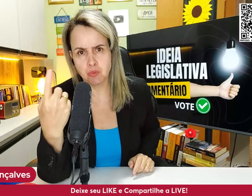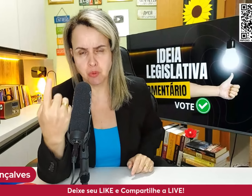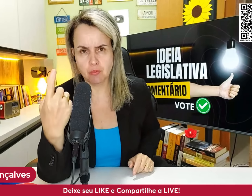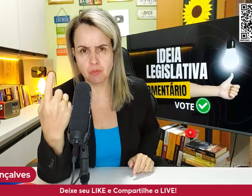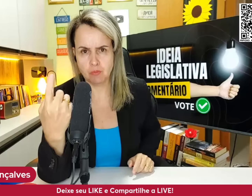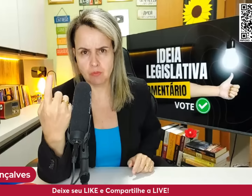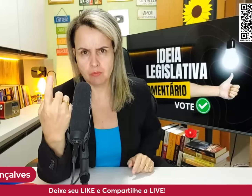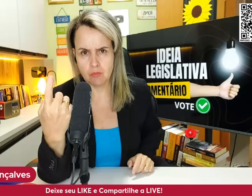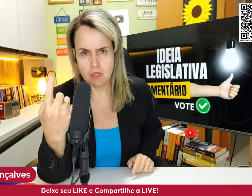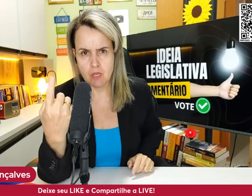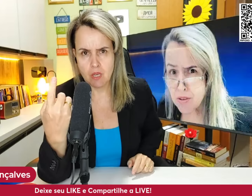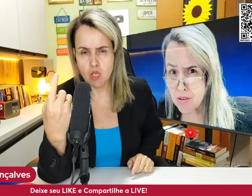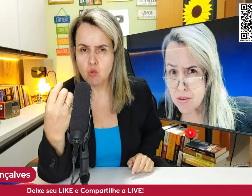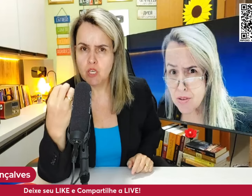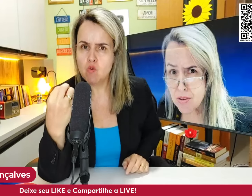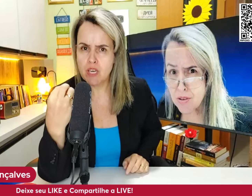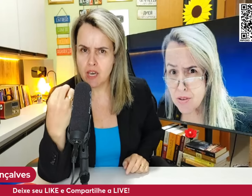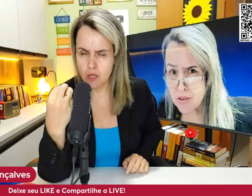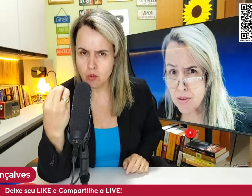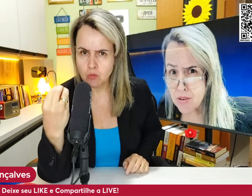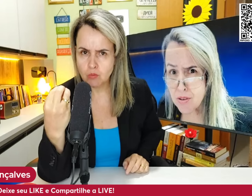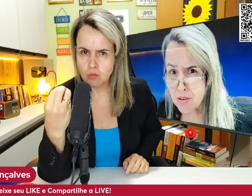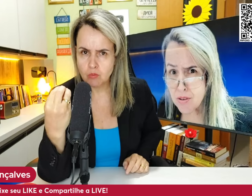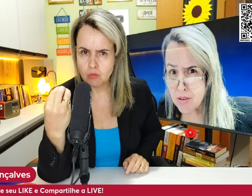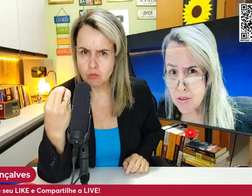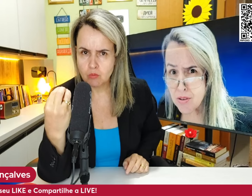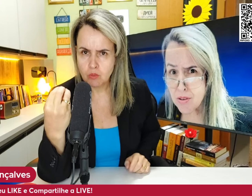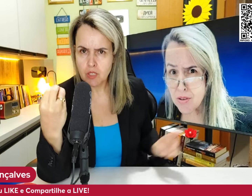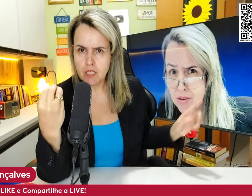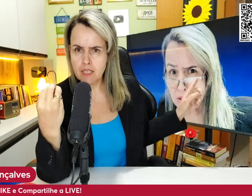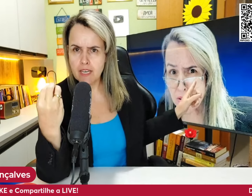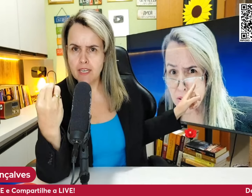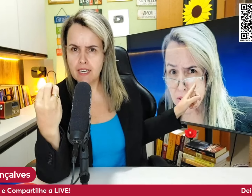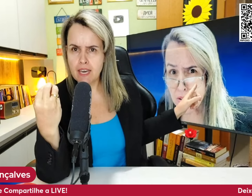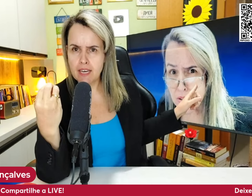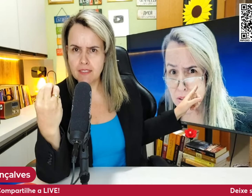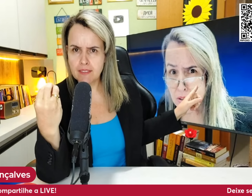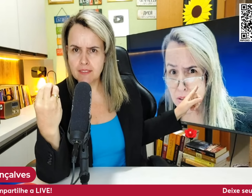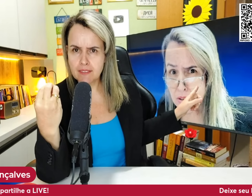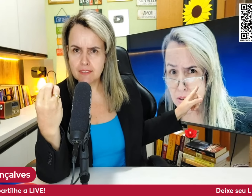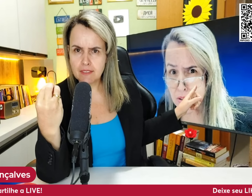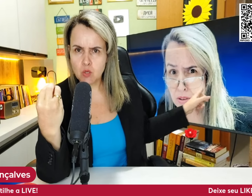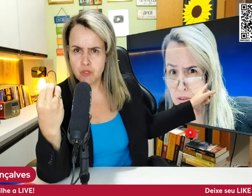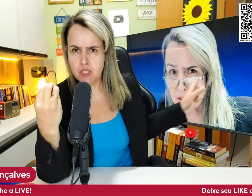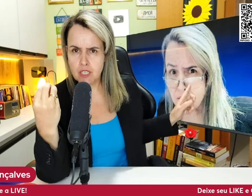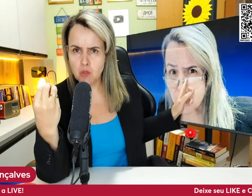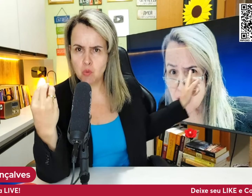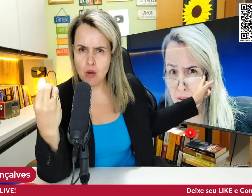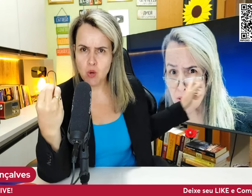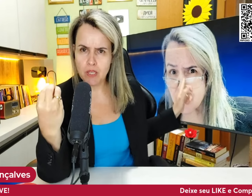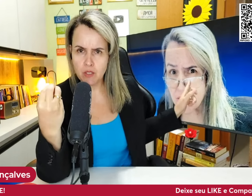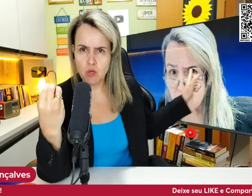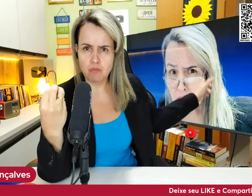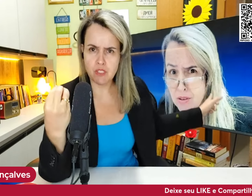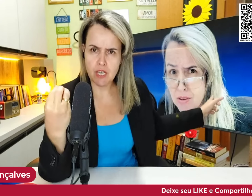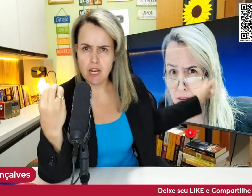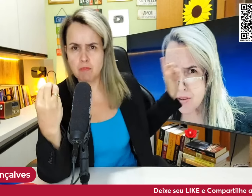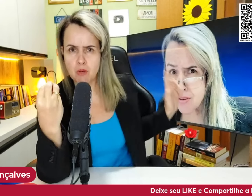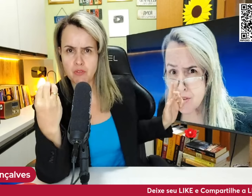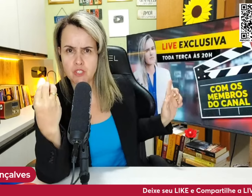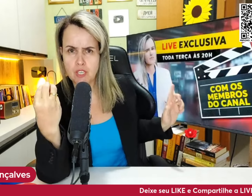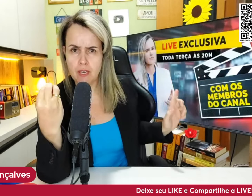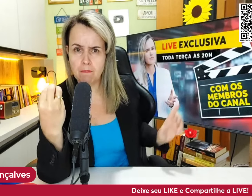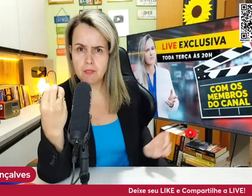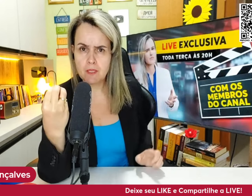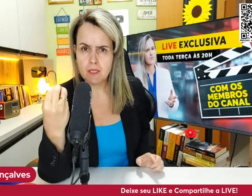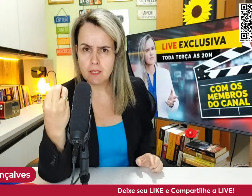de novo e o que eu quero e Andreia quer oficiando uma a outra eu ofici ela